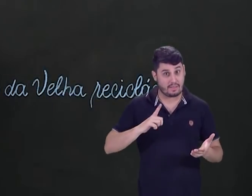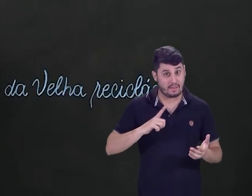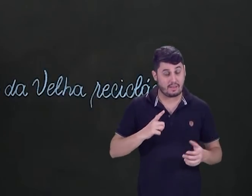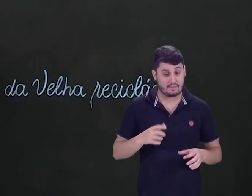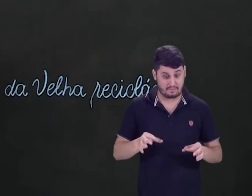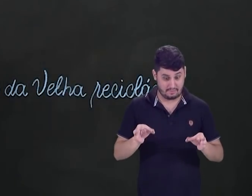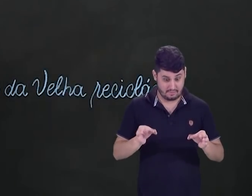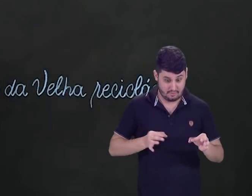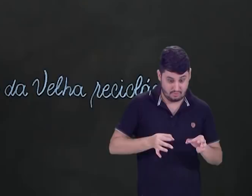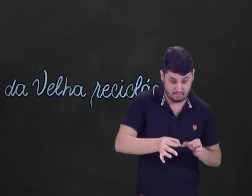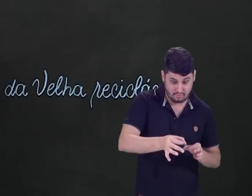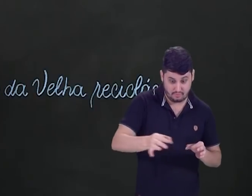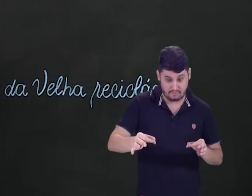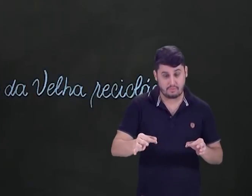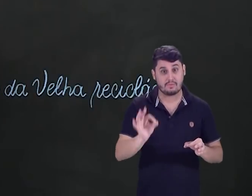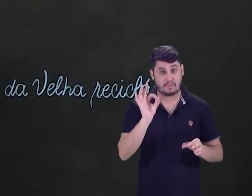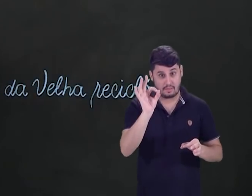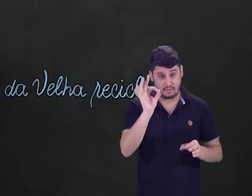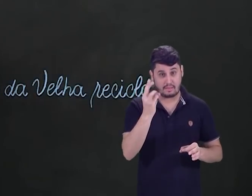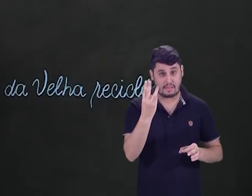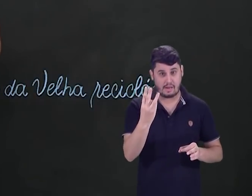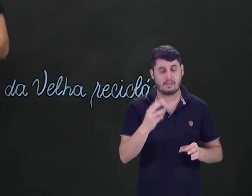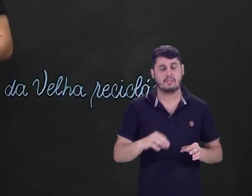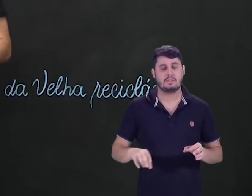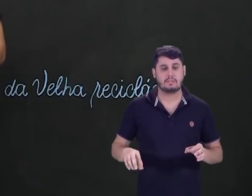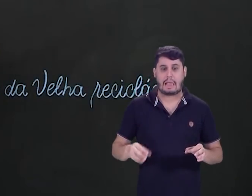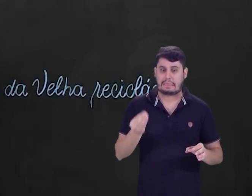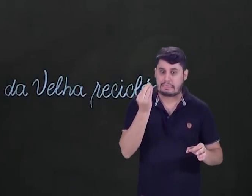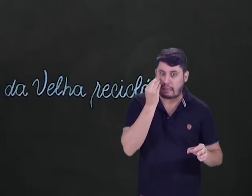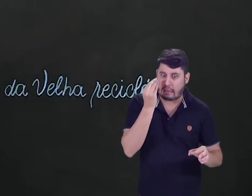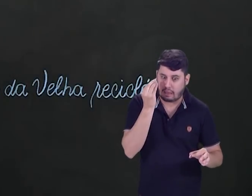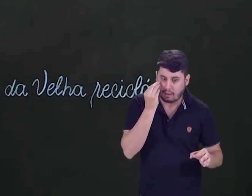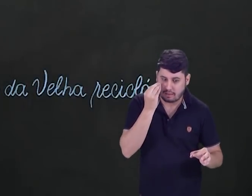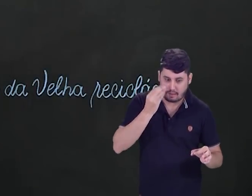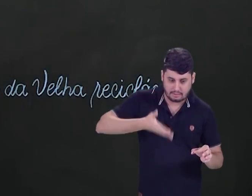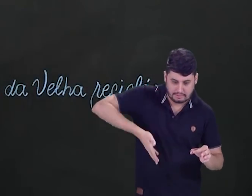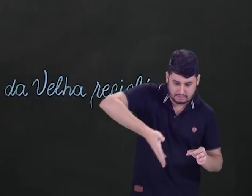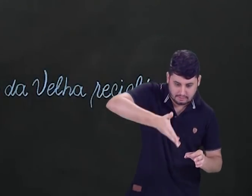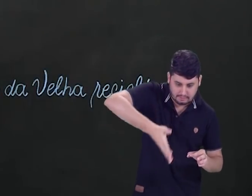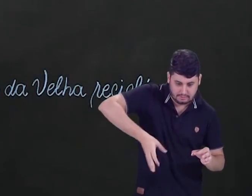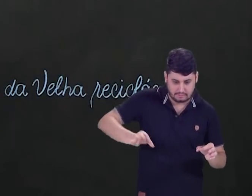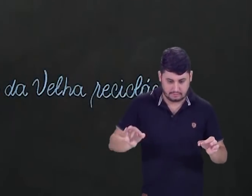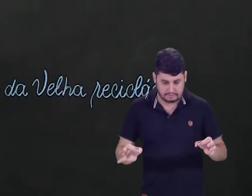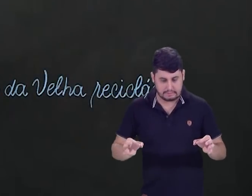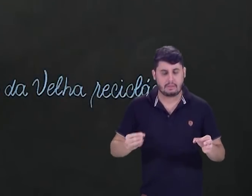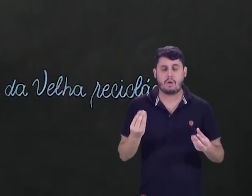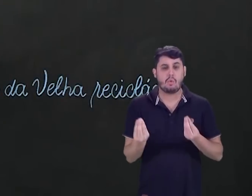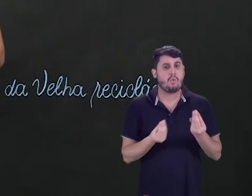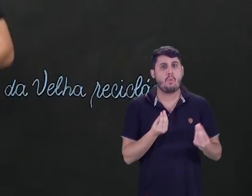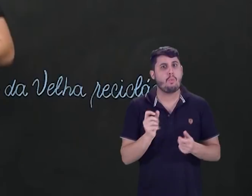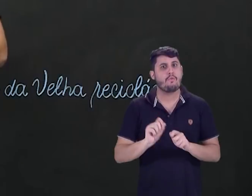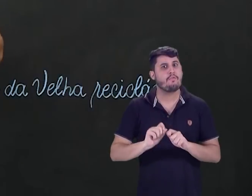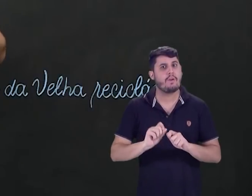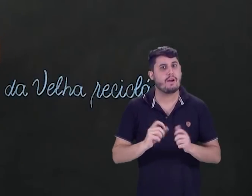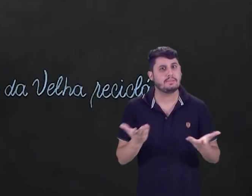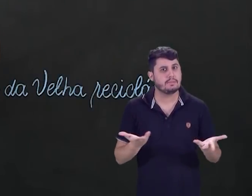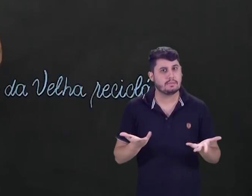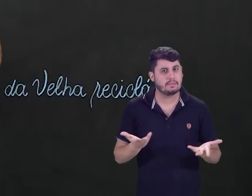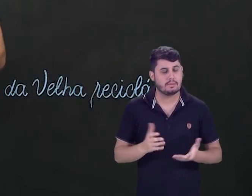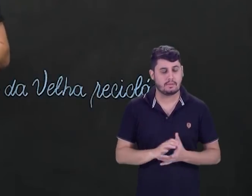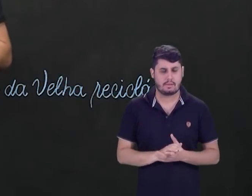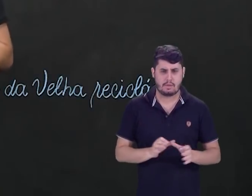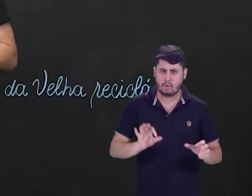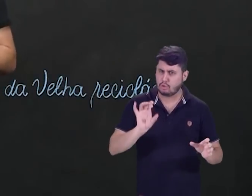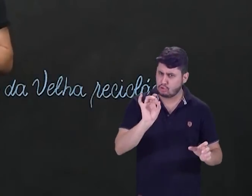tampinha e eu tenho que passá-la no meio dessas outras duas. Ah, Felipe, mas o que eu vou fazer? Vou ficar só jogando